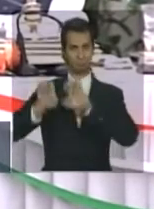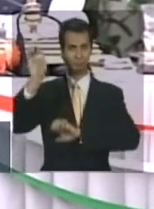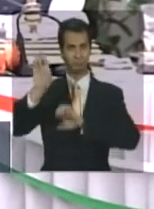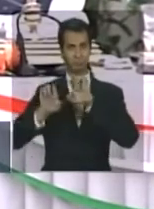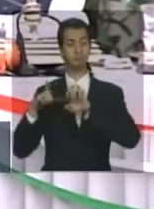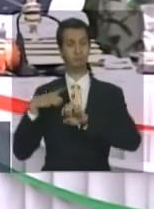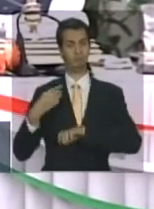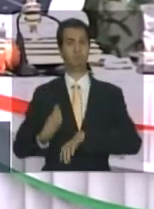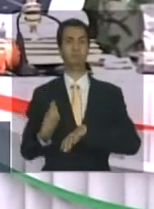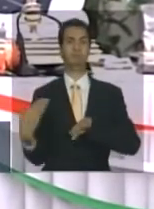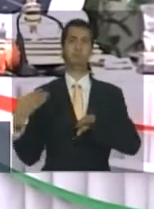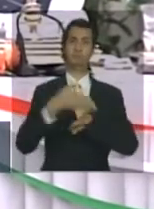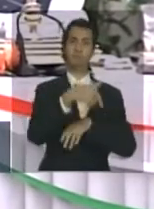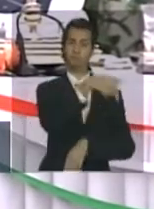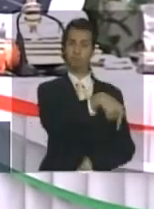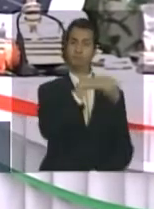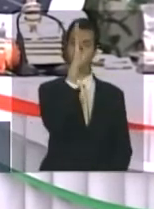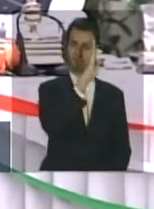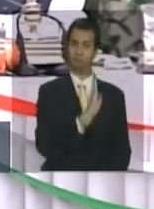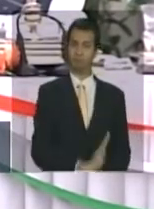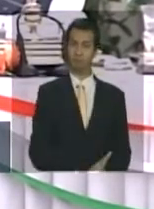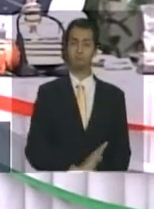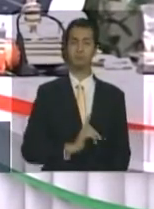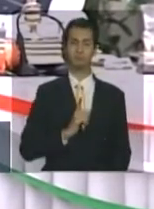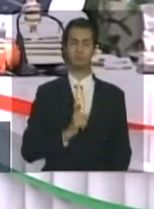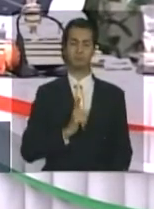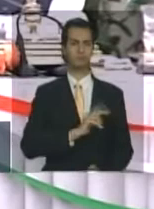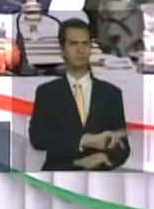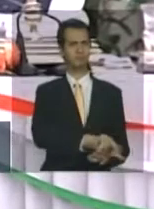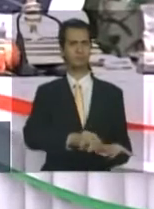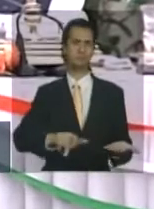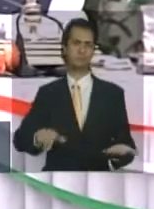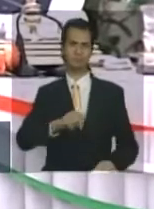empresários, hoje concentrada em setores diversos.